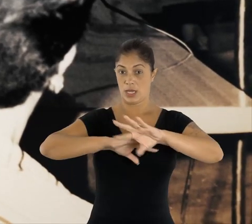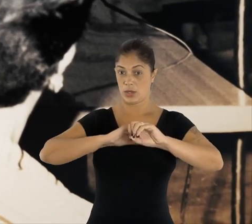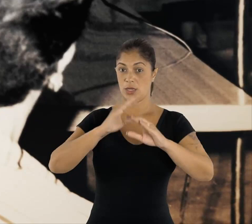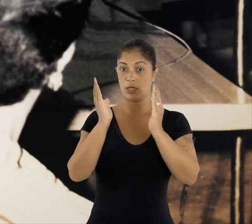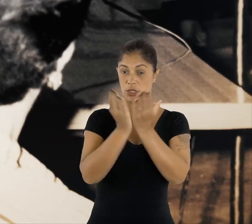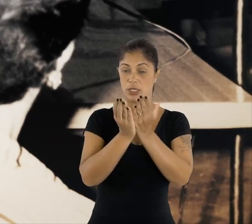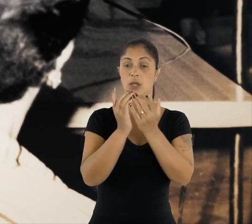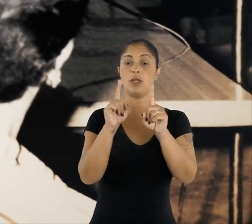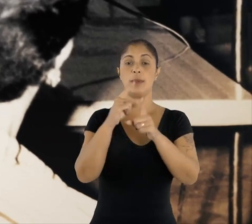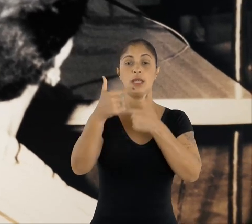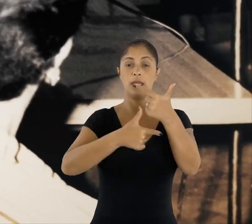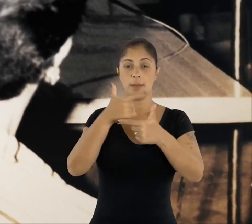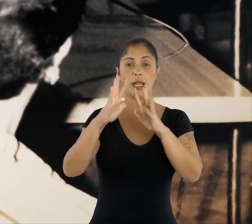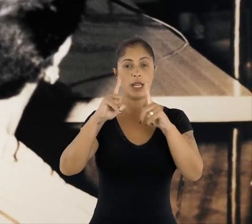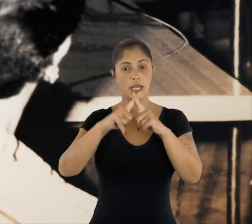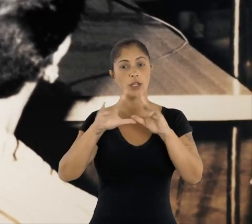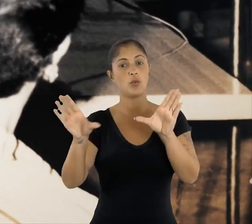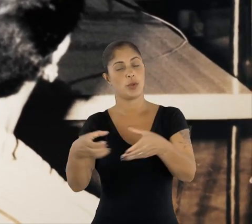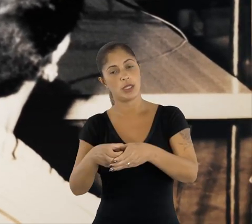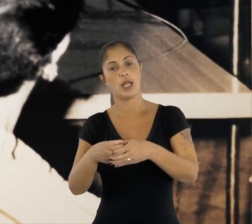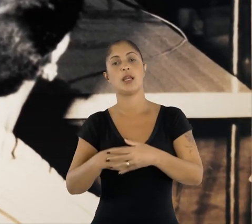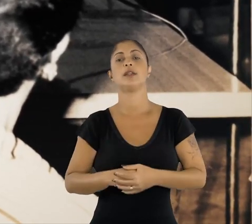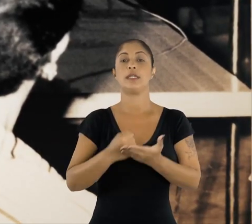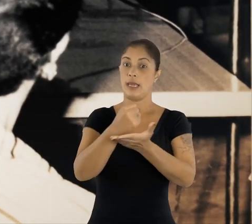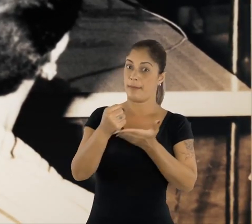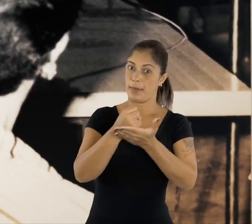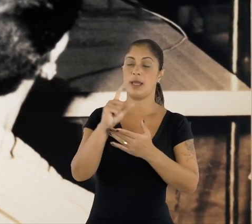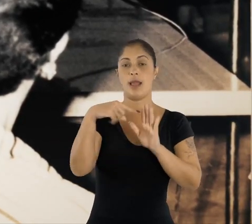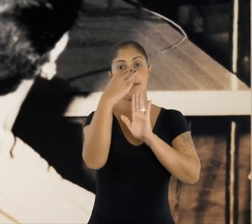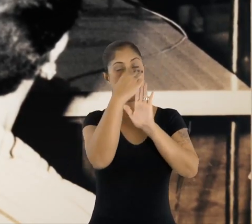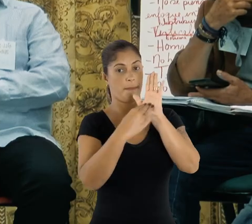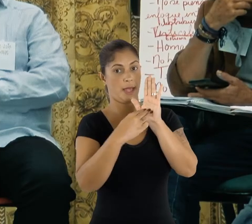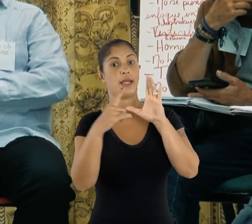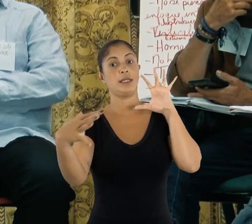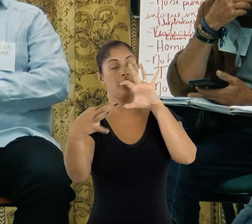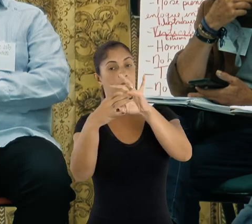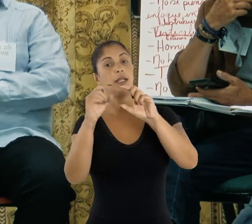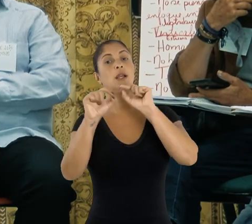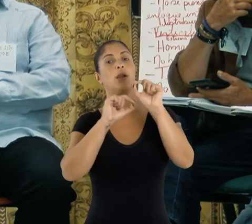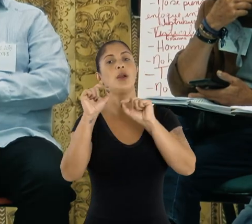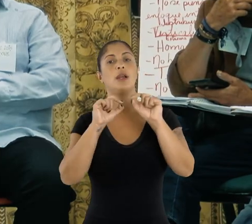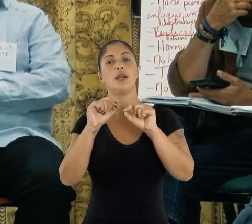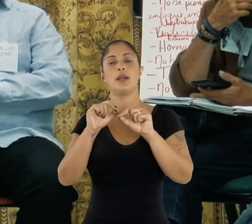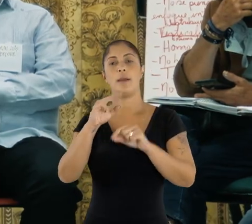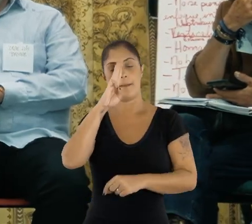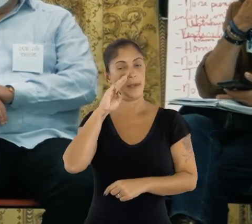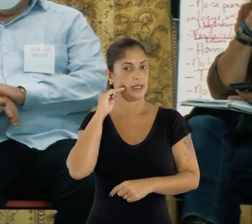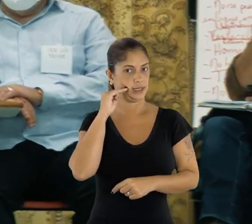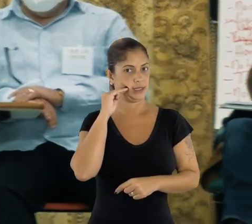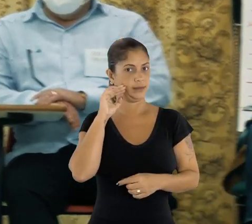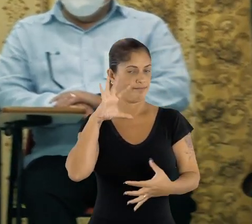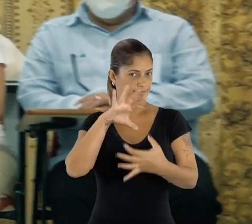no campo dos educadores cristãos que trabalhavam em igrejas e comunidades de base. O método está baseado em la